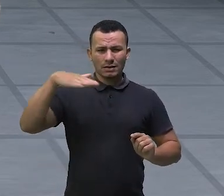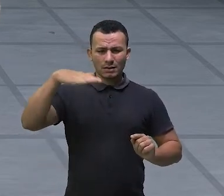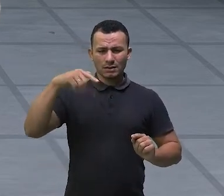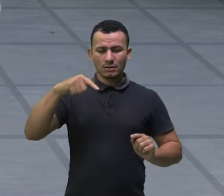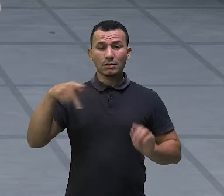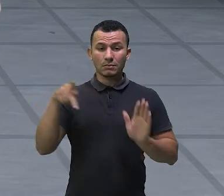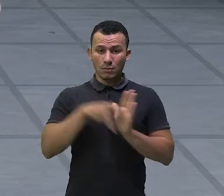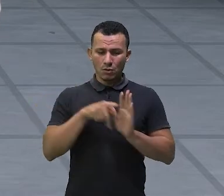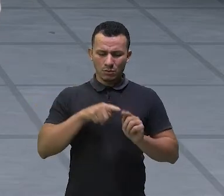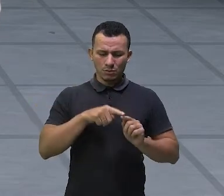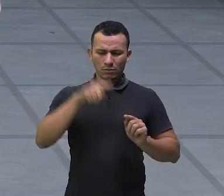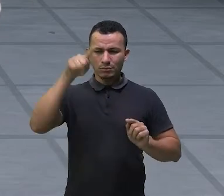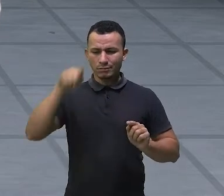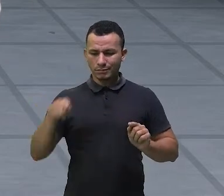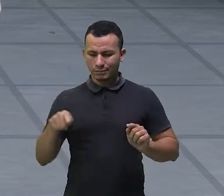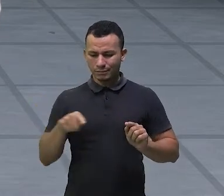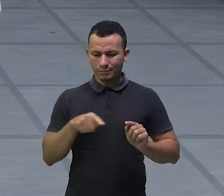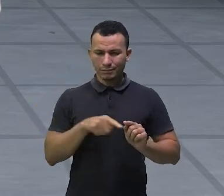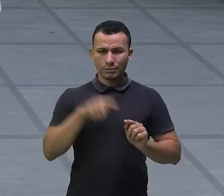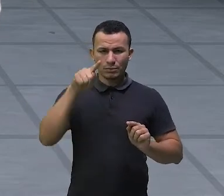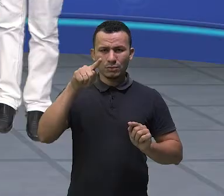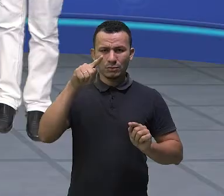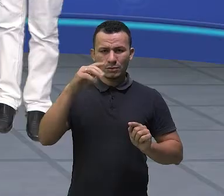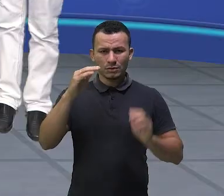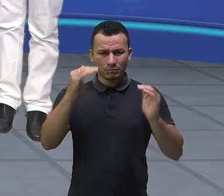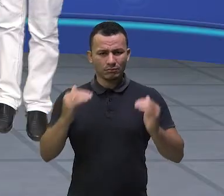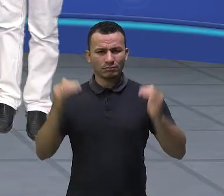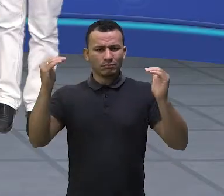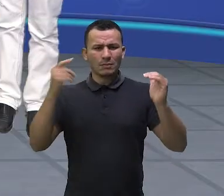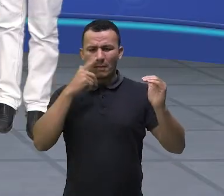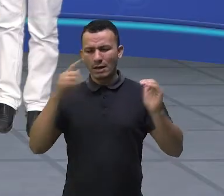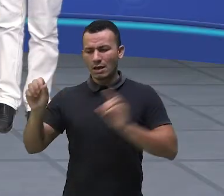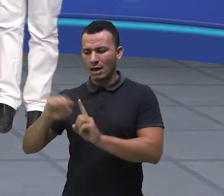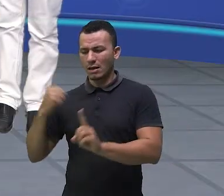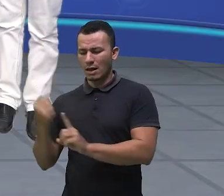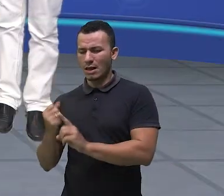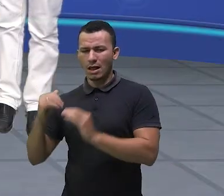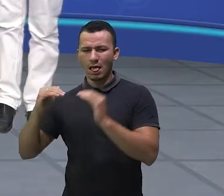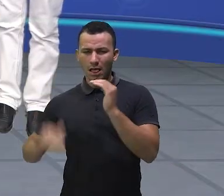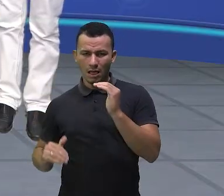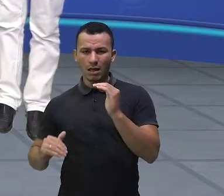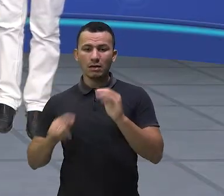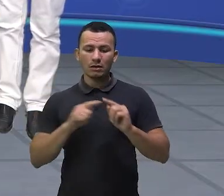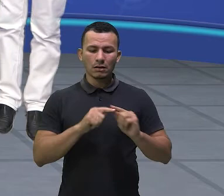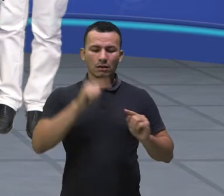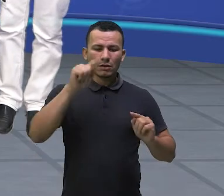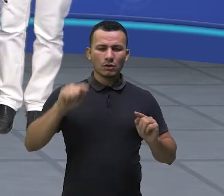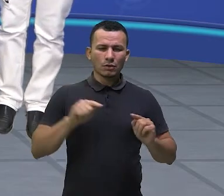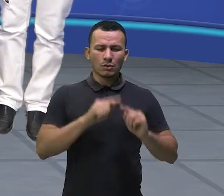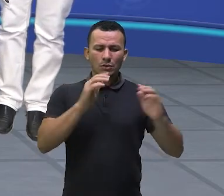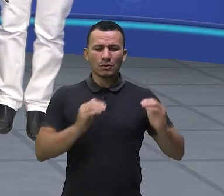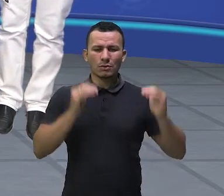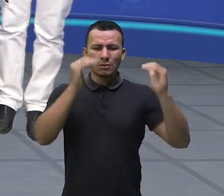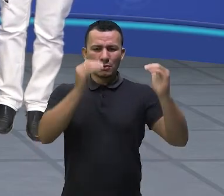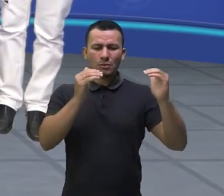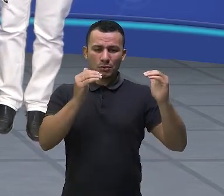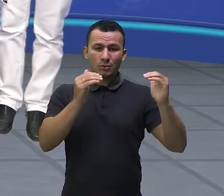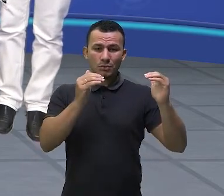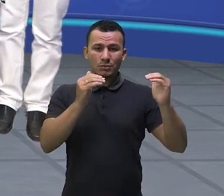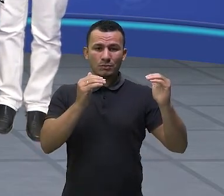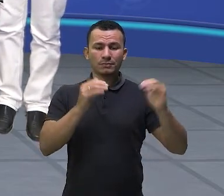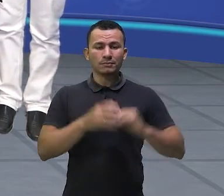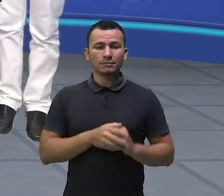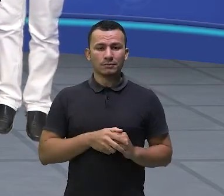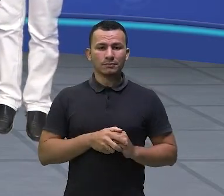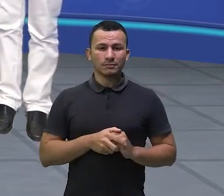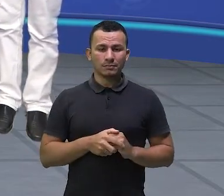da pirâmide, que está acima da sociedade, é do tipo ideológico. E aí se